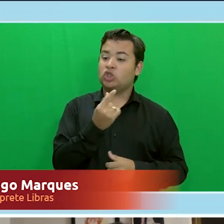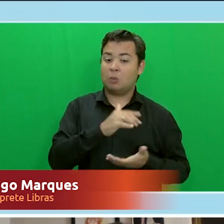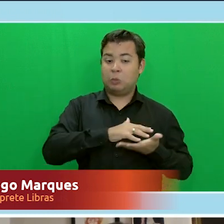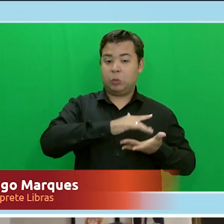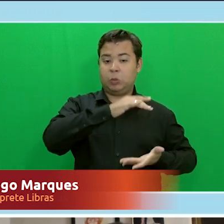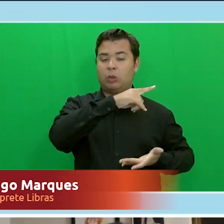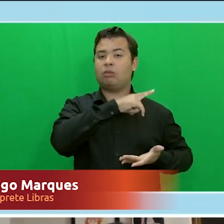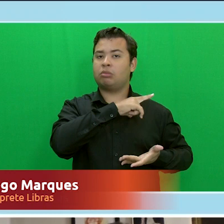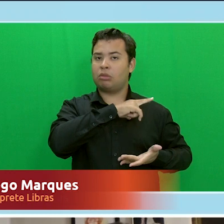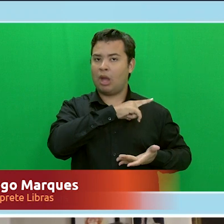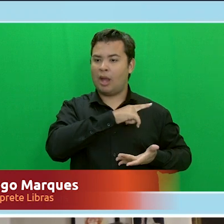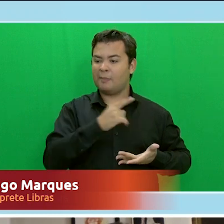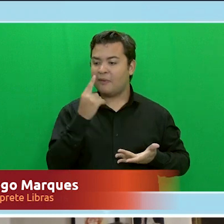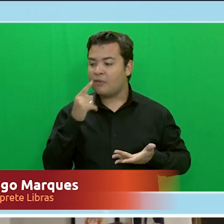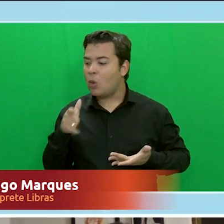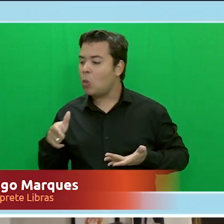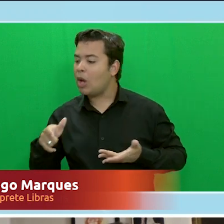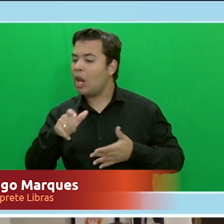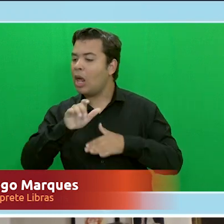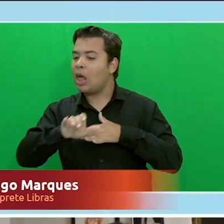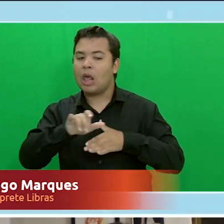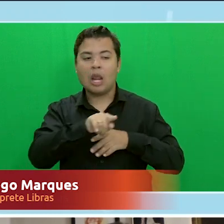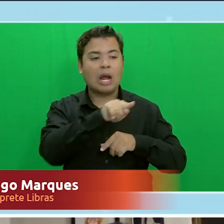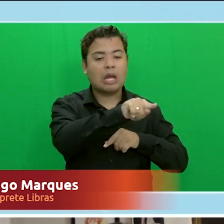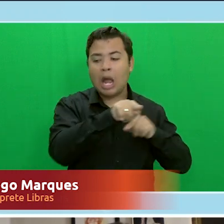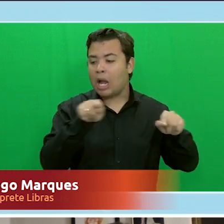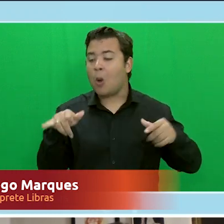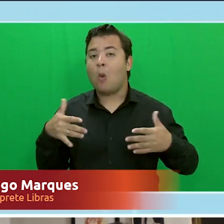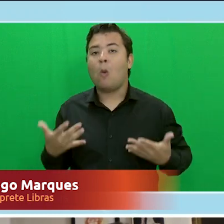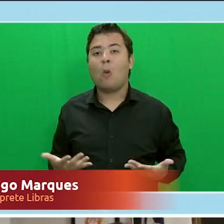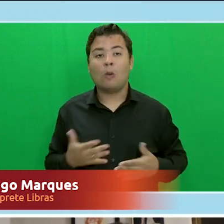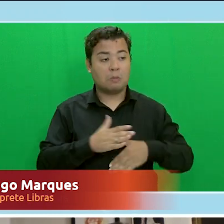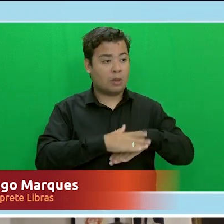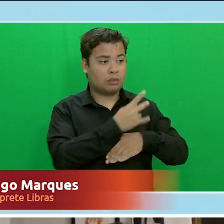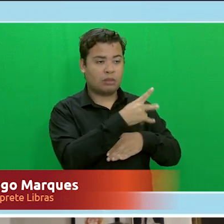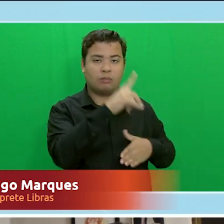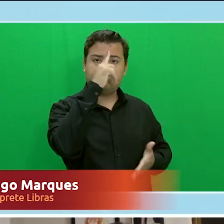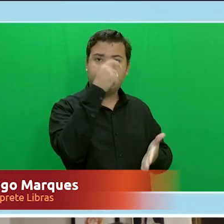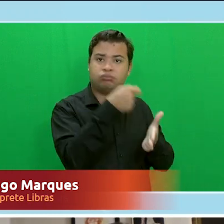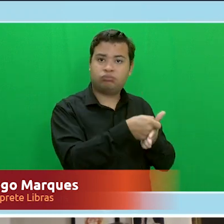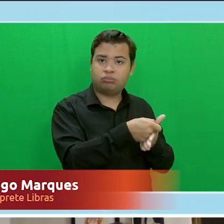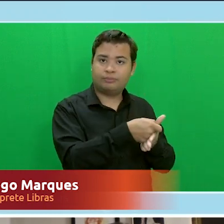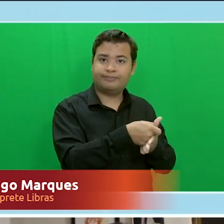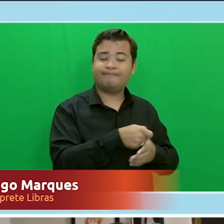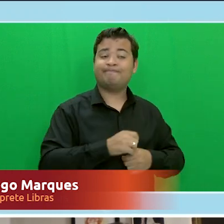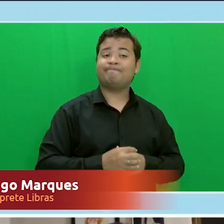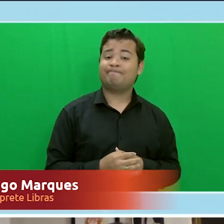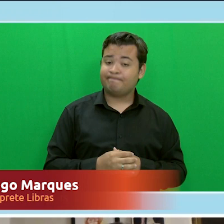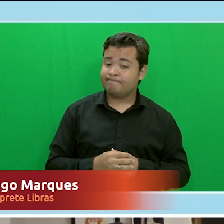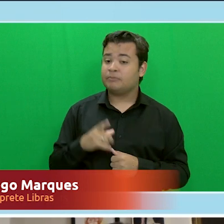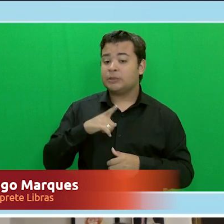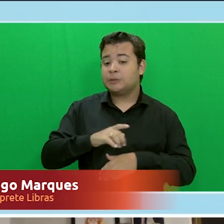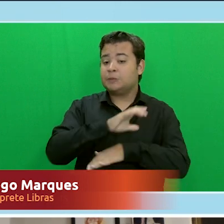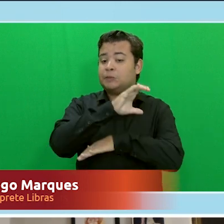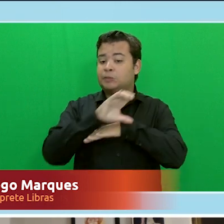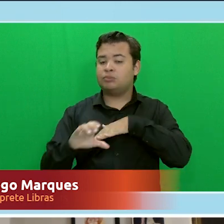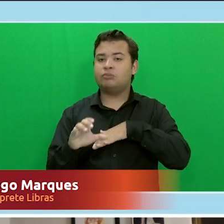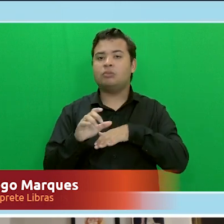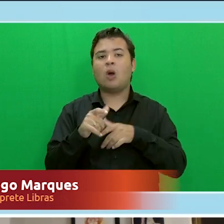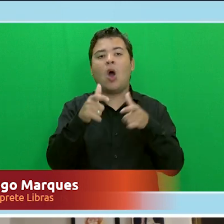vai ser empregado. E se esse capital for empregado, isso vai acontecer num processo